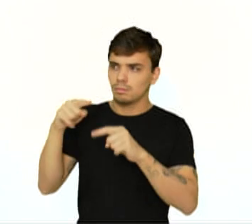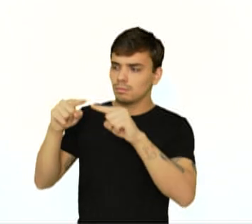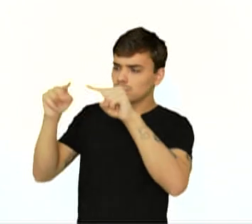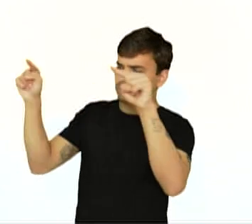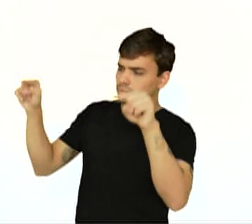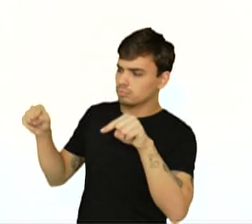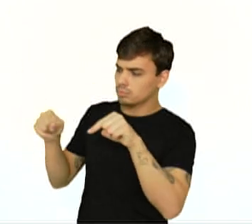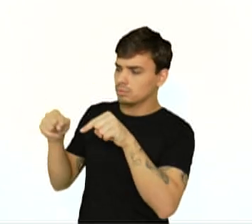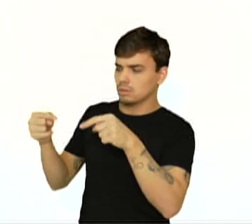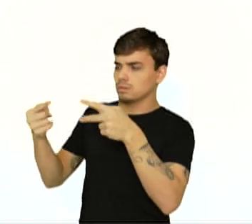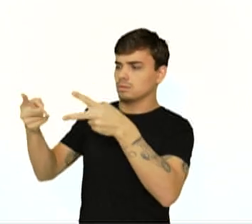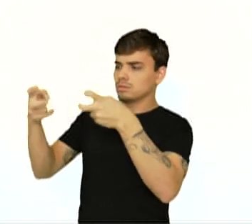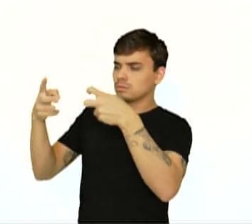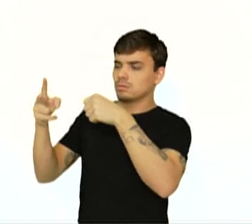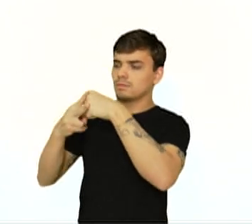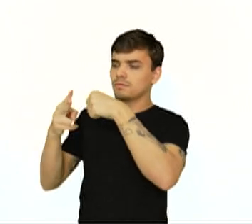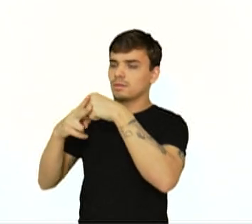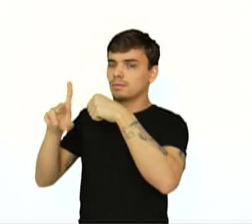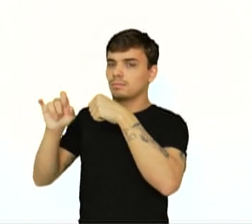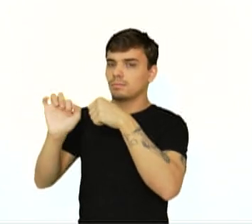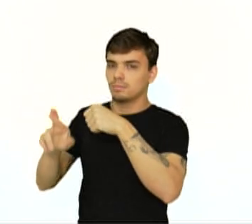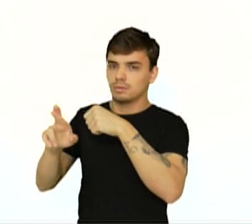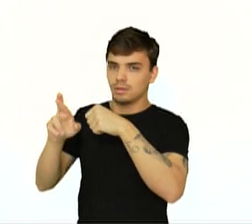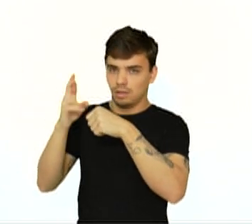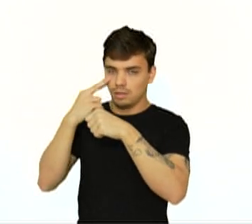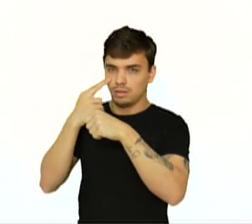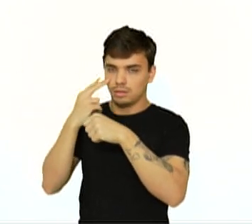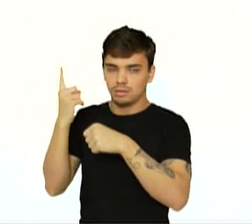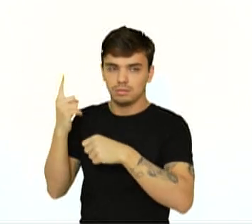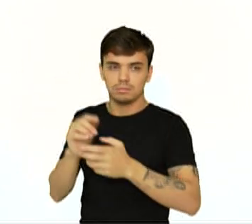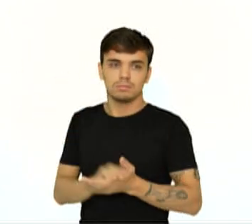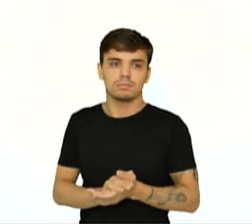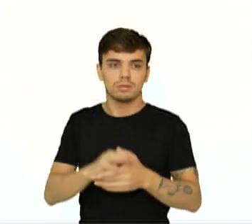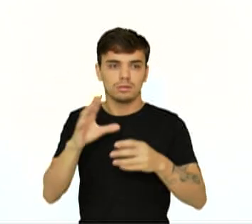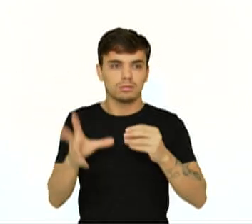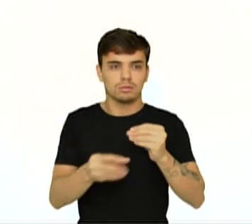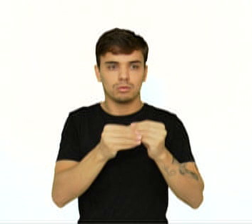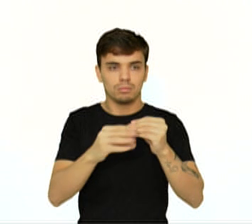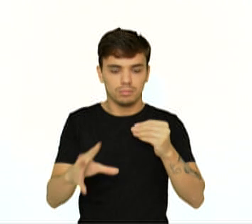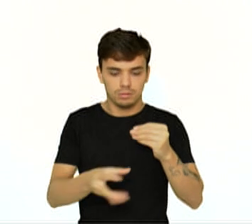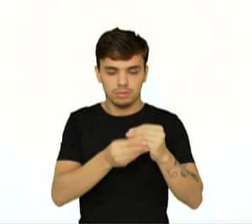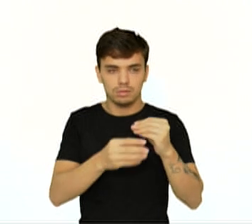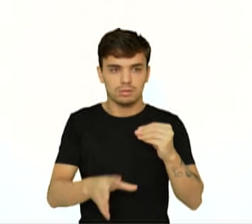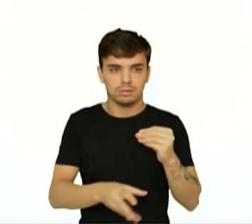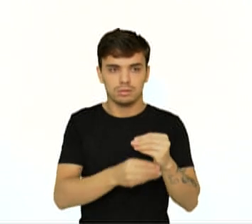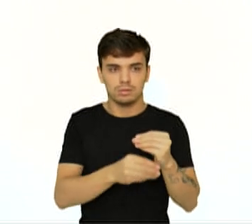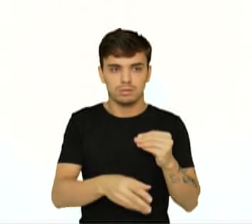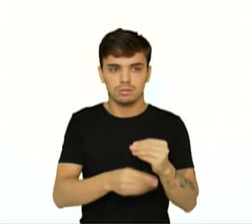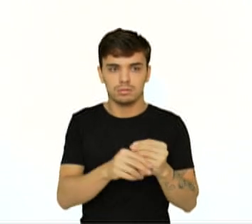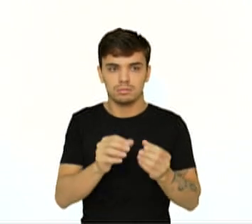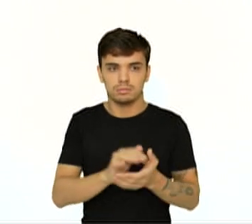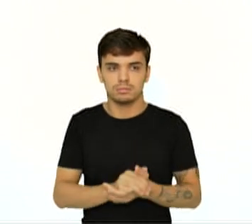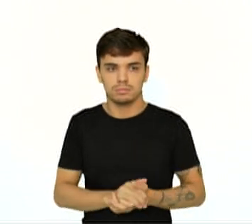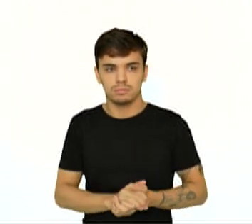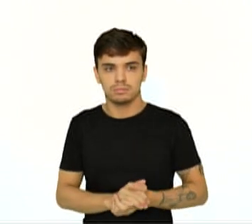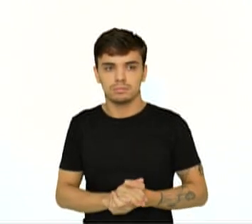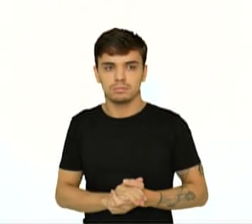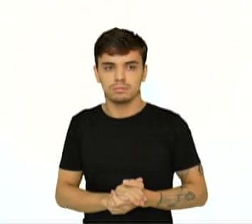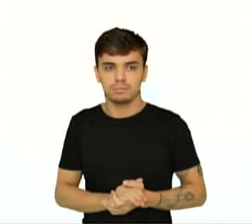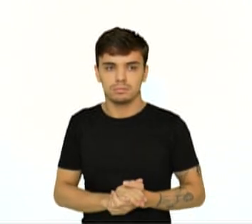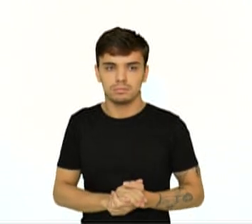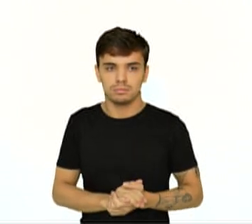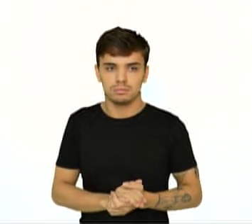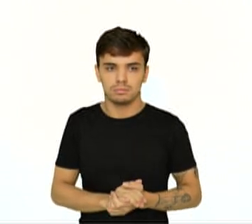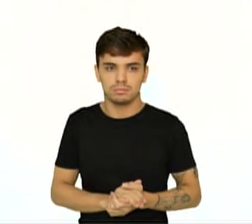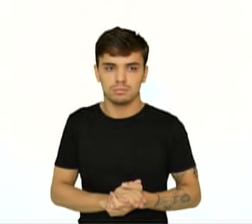a conjugação do verbo dar, bien, e vai completar essas frases. Ella siempre, né?